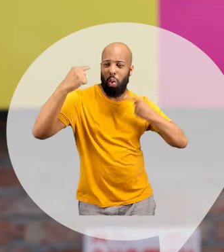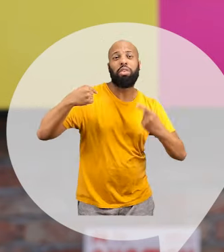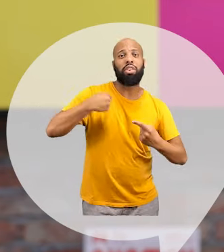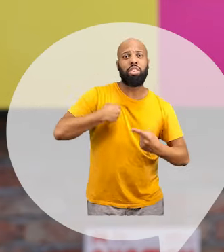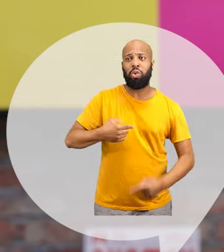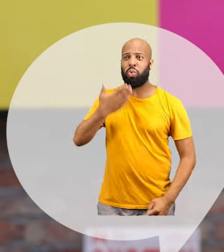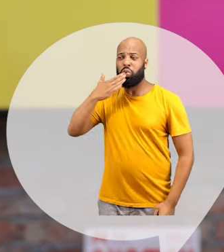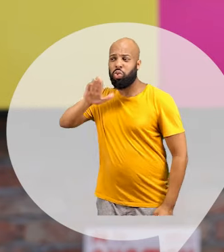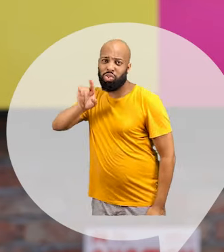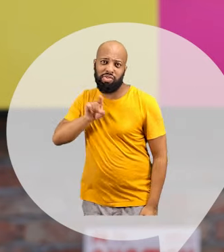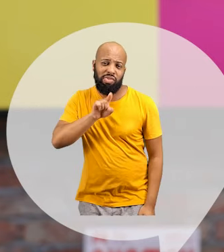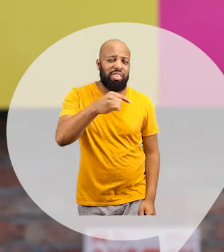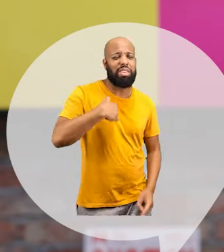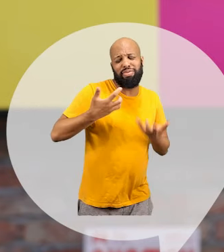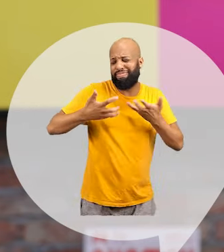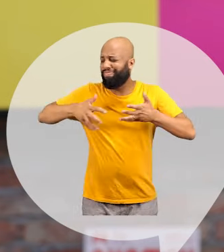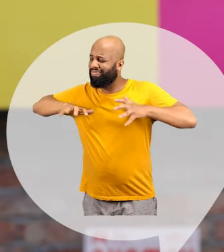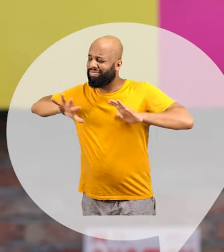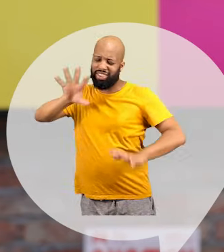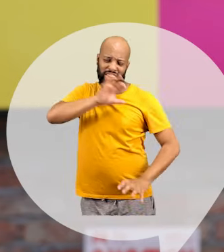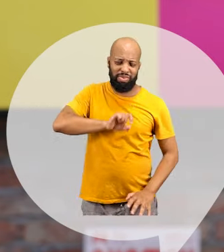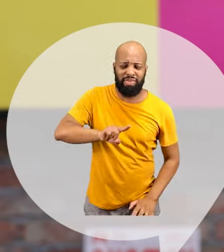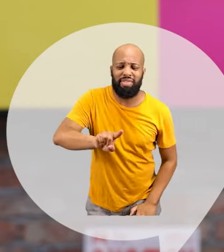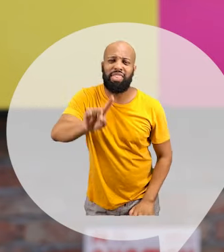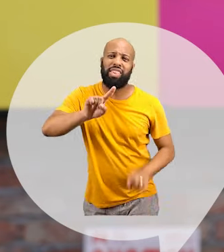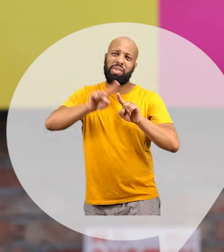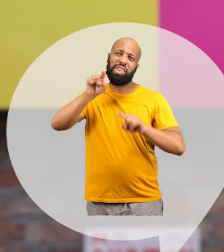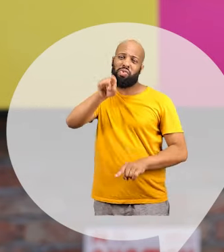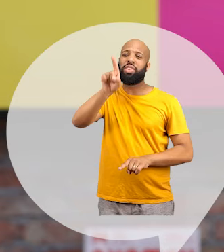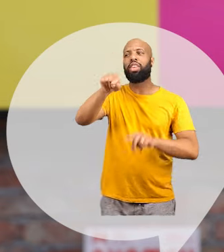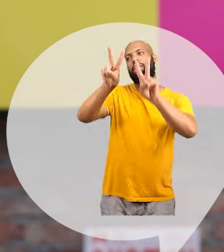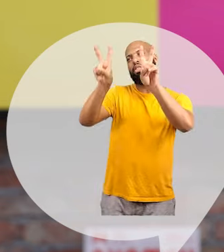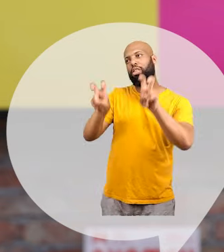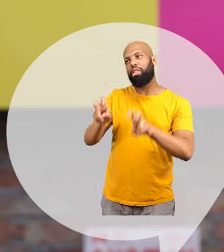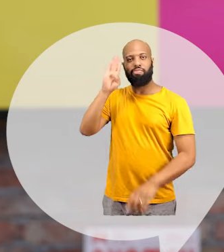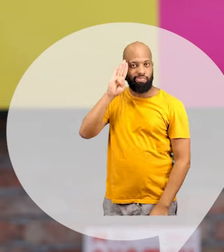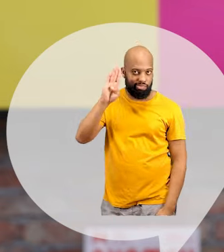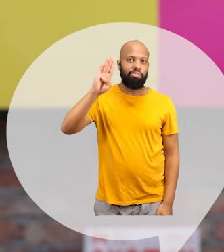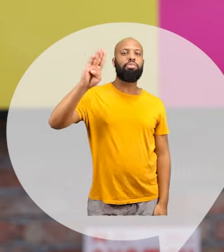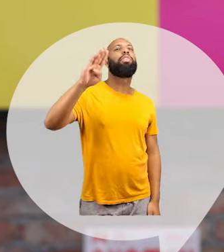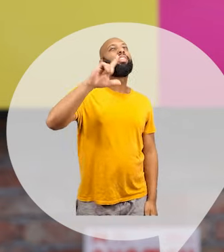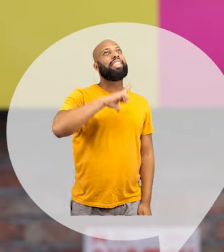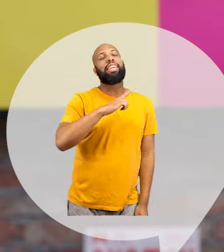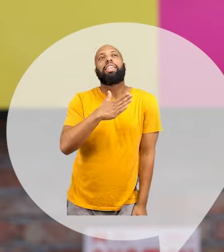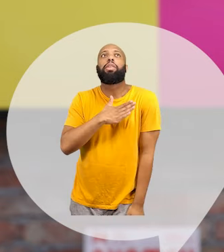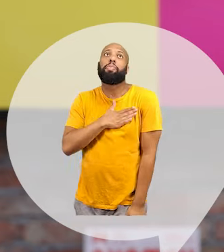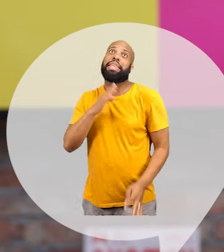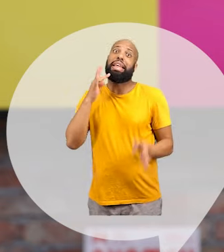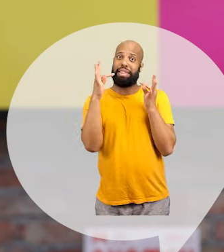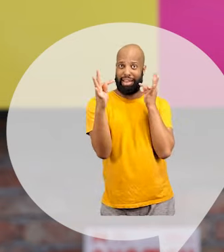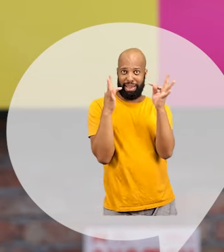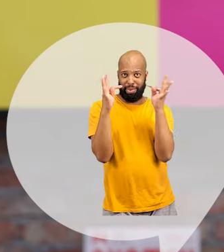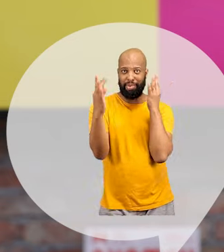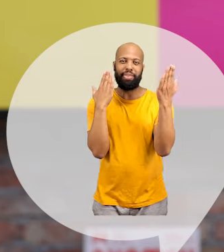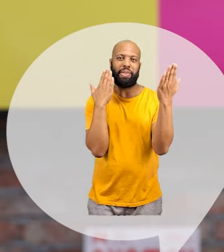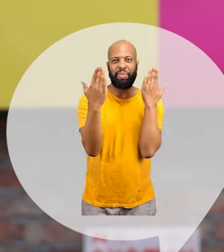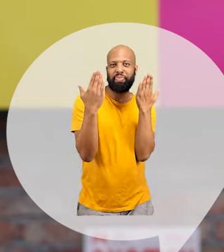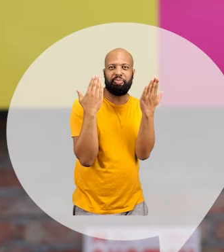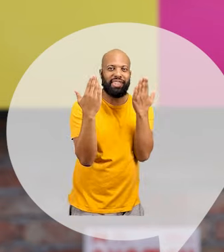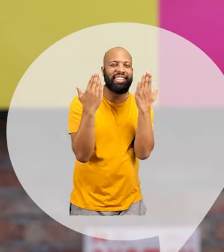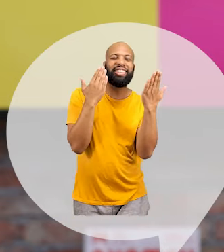psicopatia eu juro para você que eu não queria mas você é o assunto principal da minha